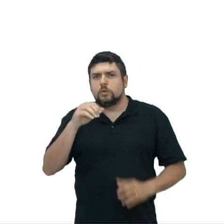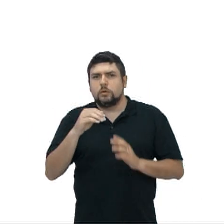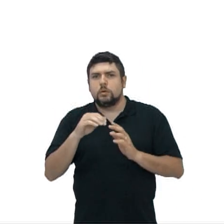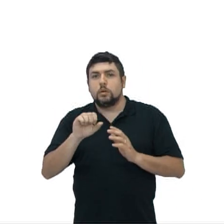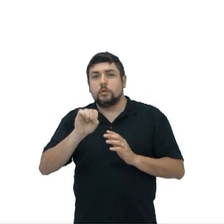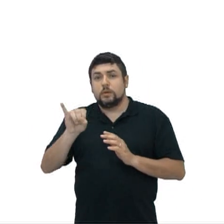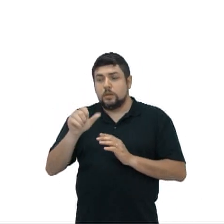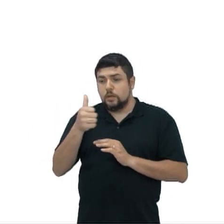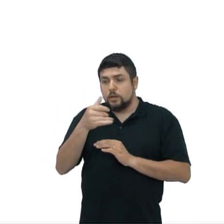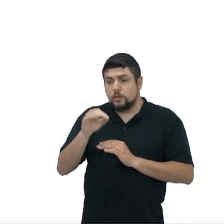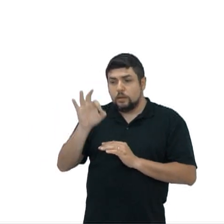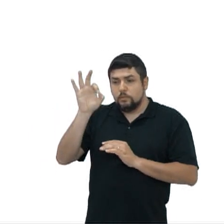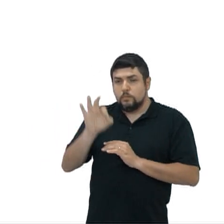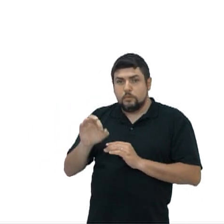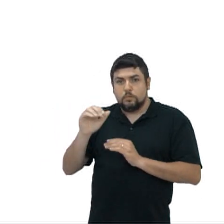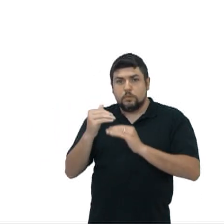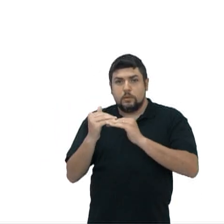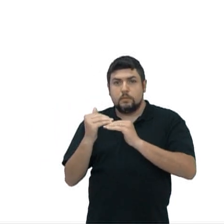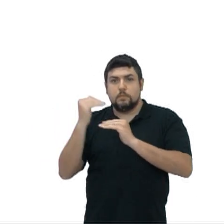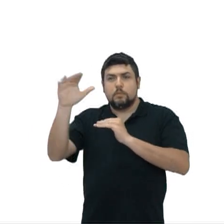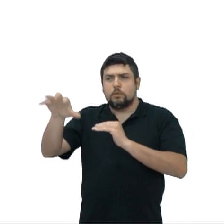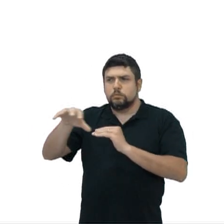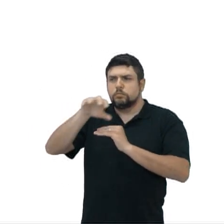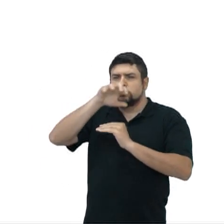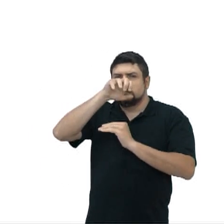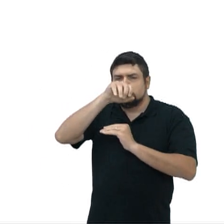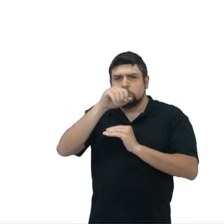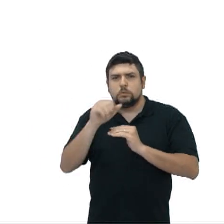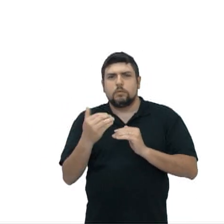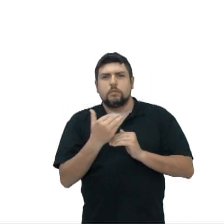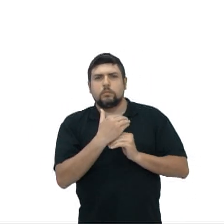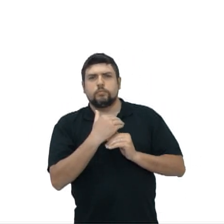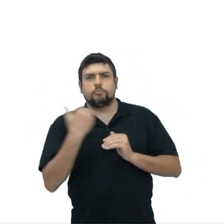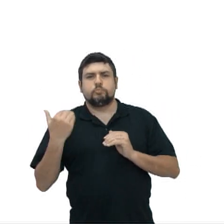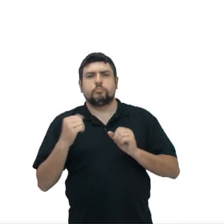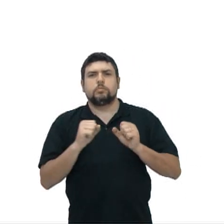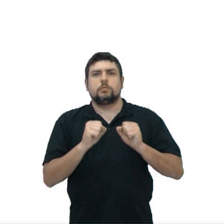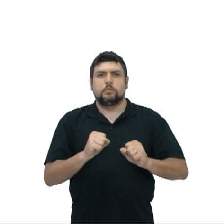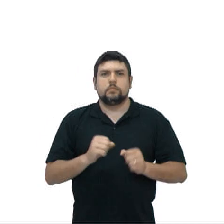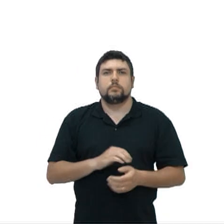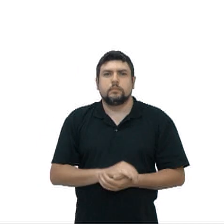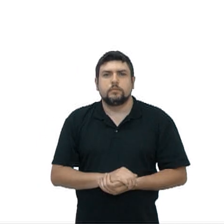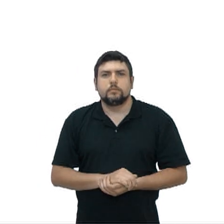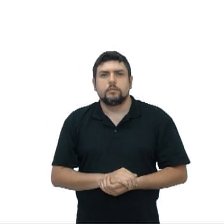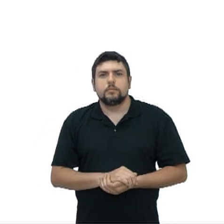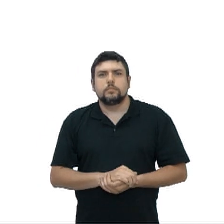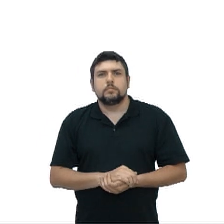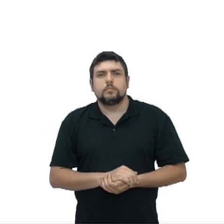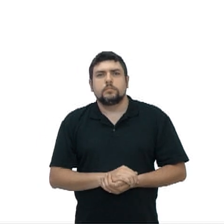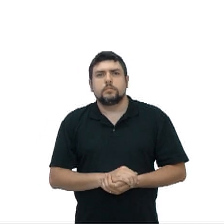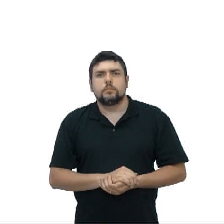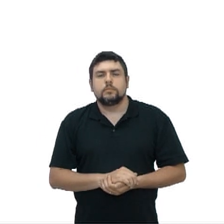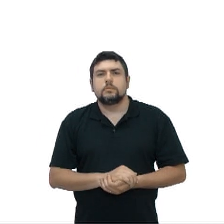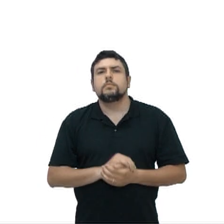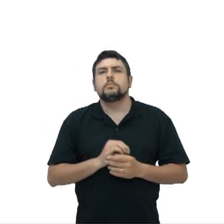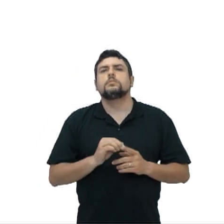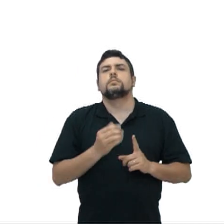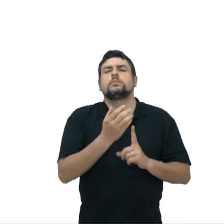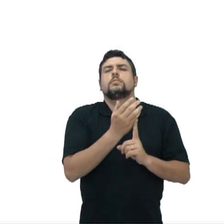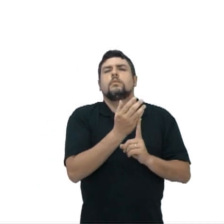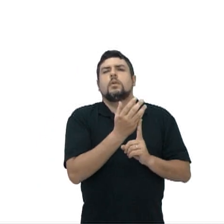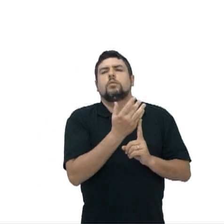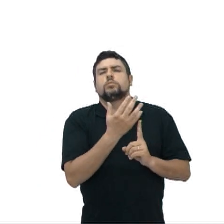a 10%, pode levar o indivíduo à morte por asfixia. Esse gás apresenta em